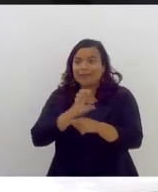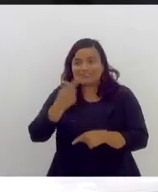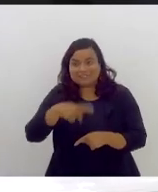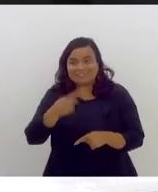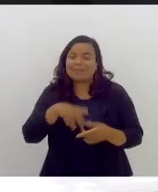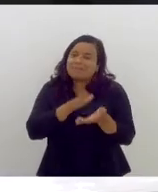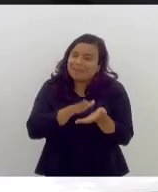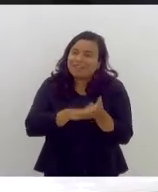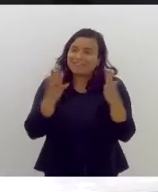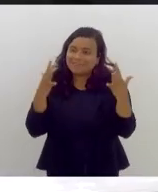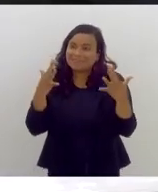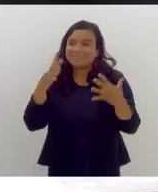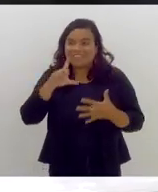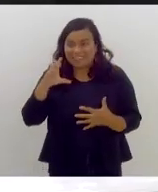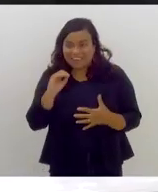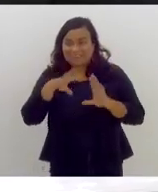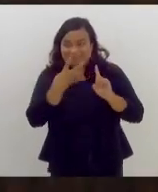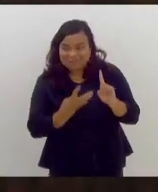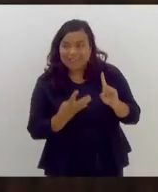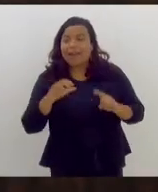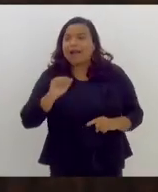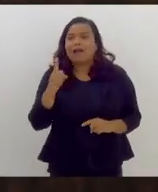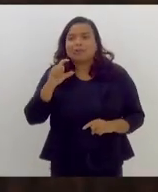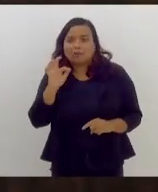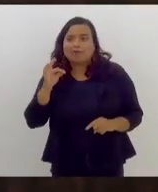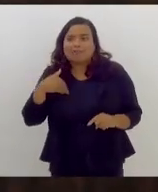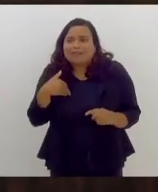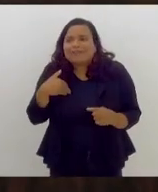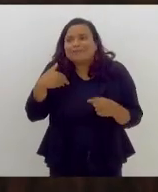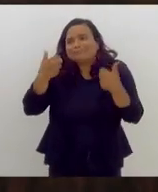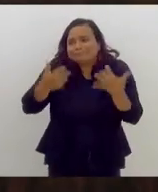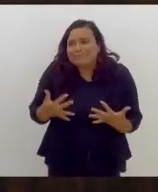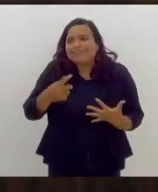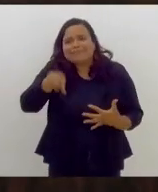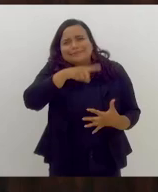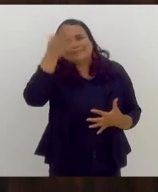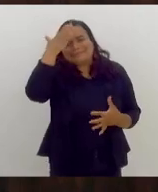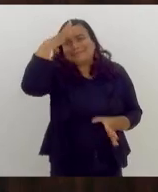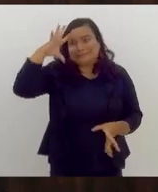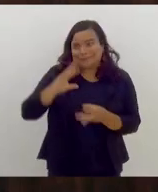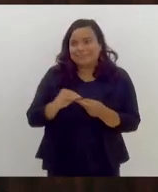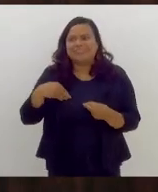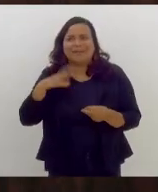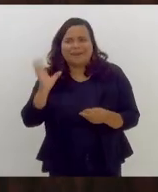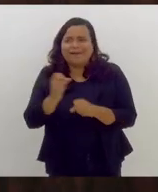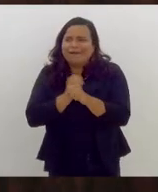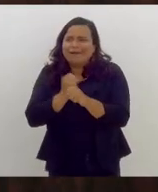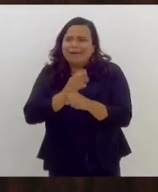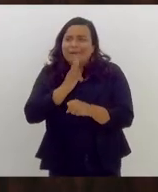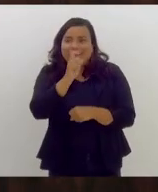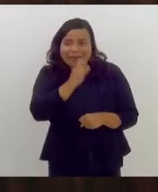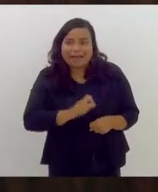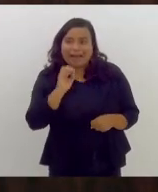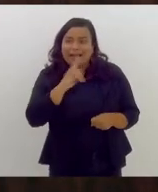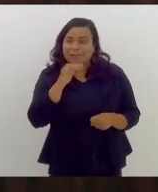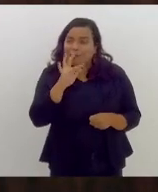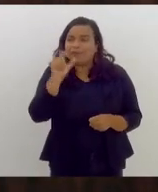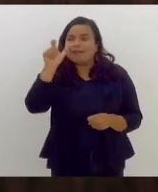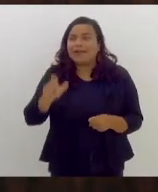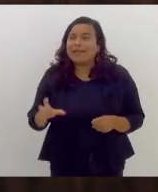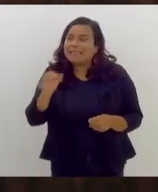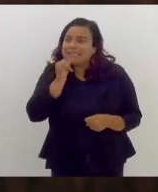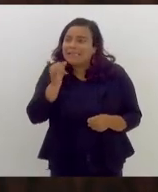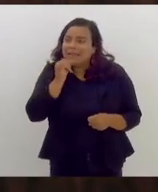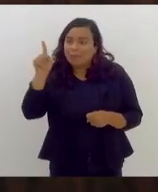pela homenagem. E Adolfo, eu sou suspeito para falar, eu conheço Adolfo já há um bom tempo. Adolfo foi meu exemplo na